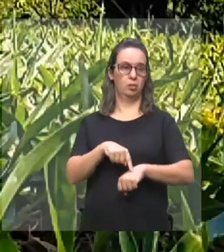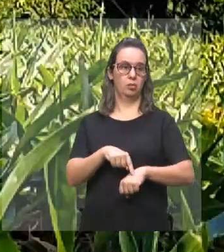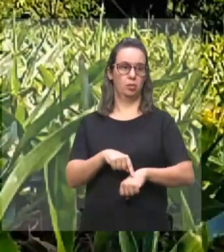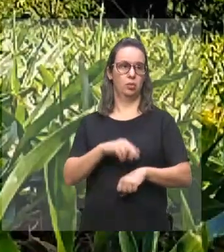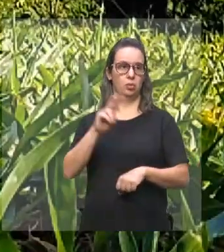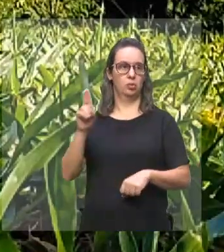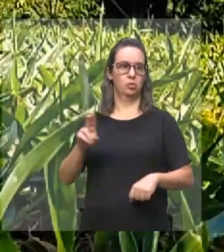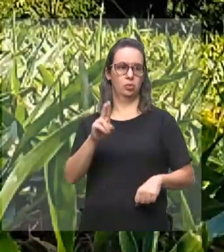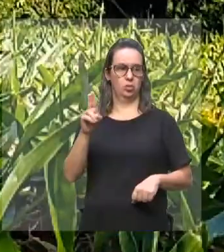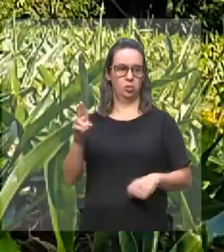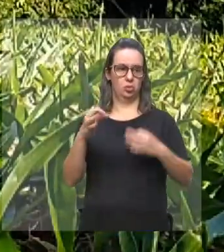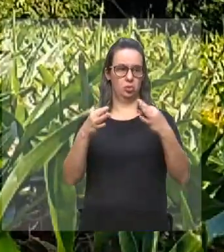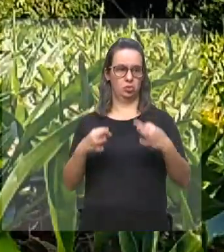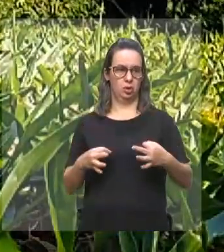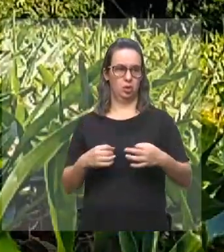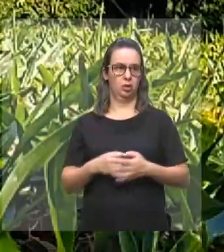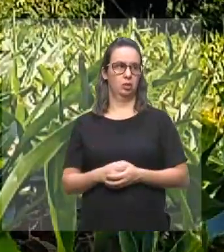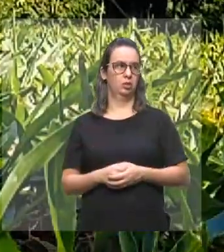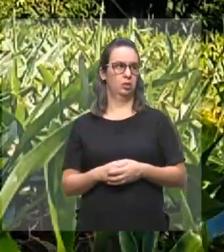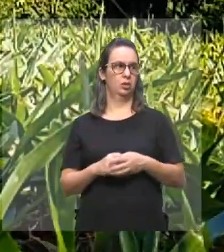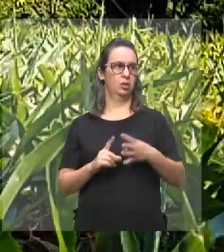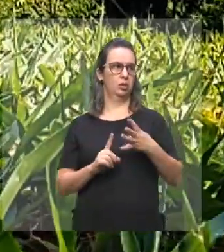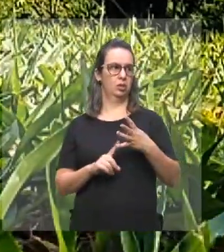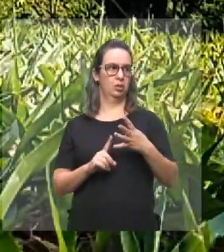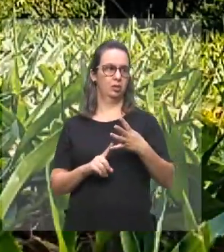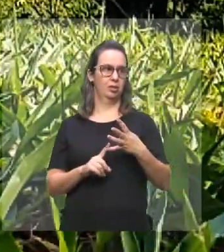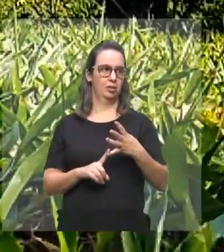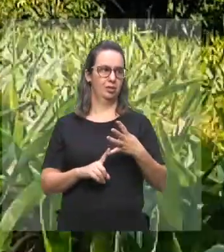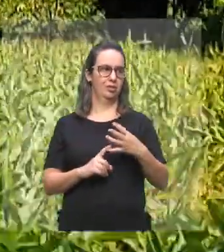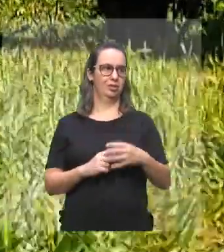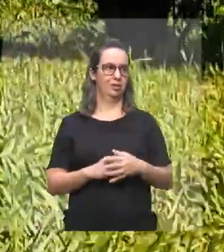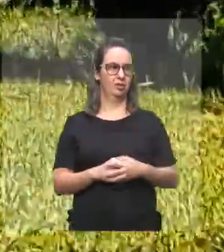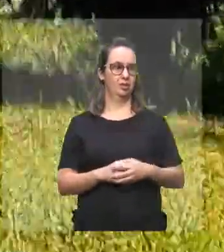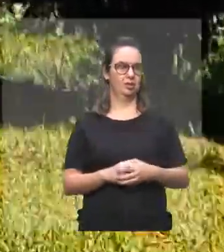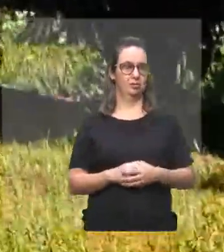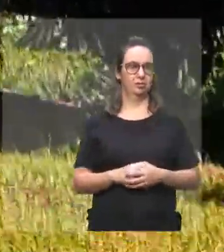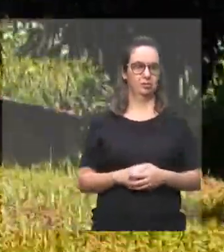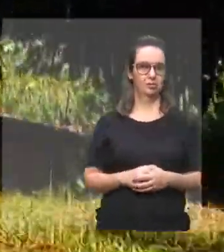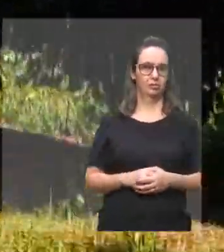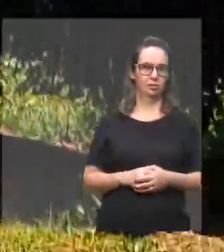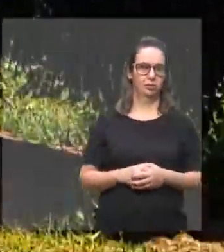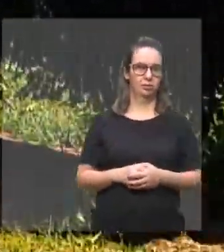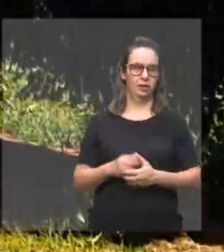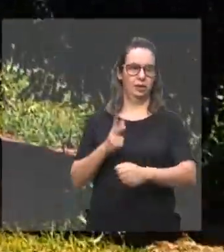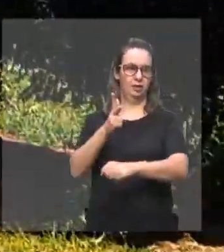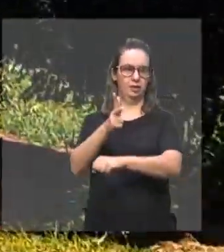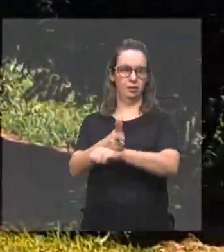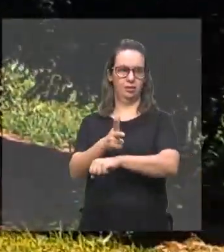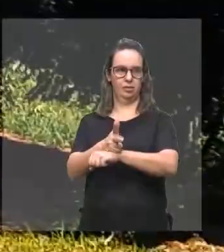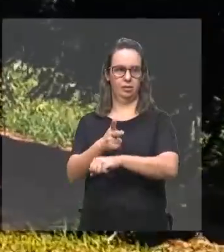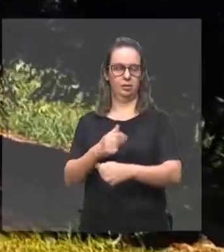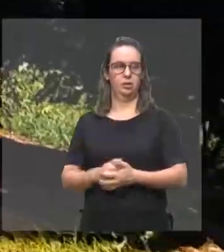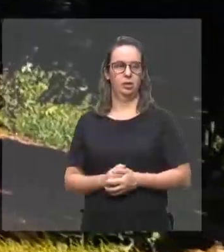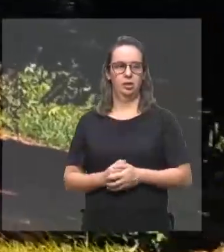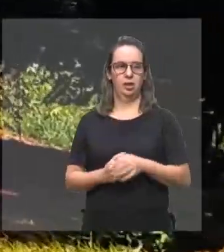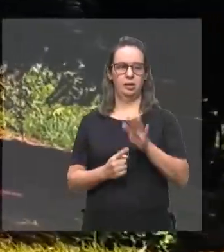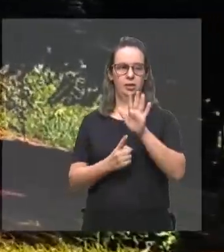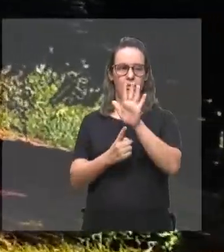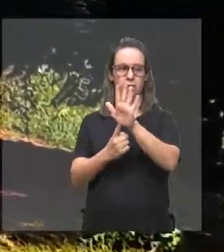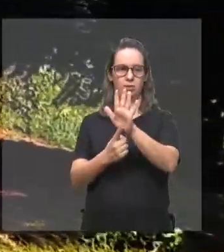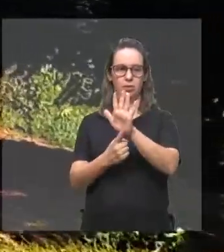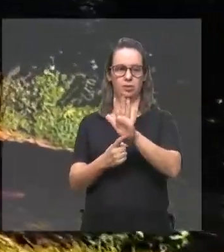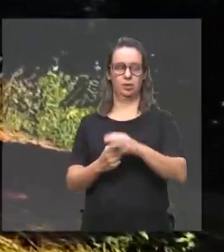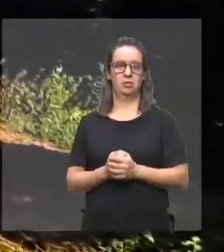o vídeo para as pessoas entenderem sobre a horta que estamos falando. E o que falta aí para essa horta